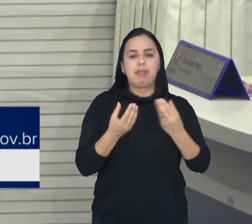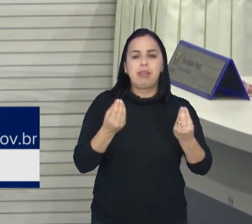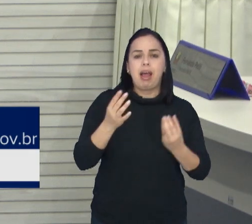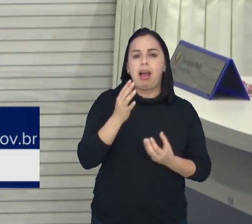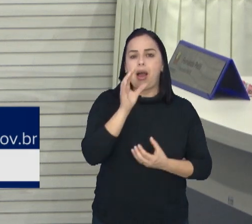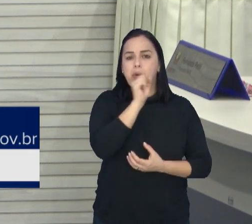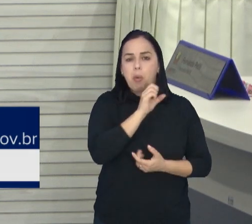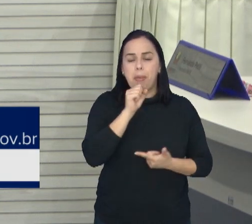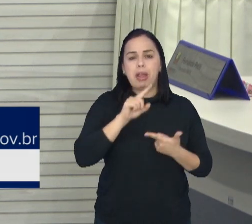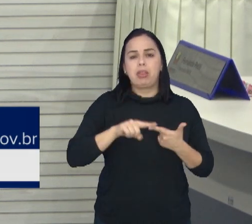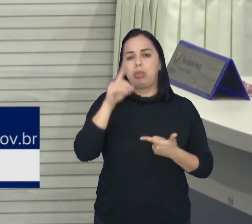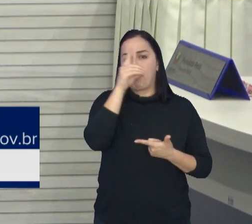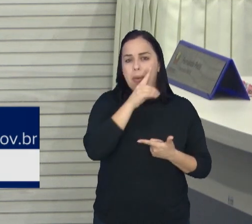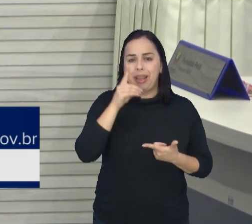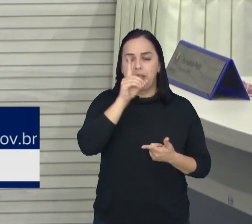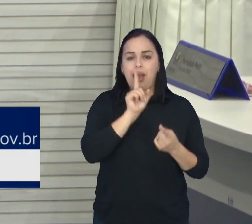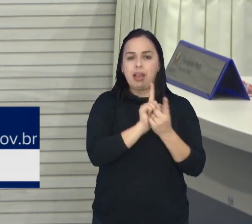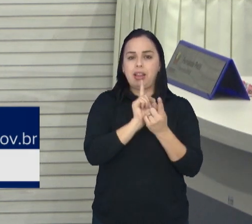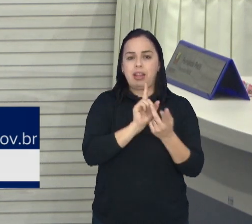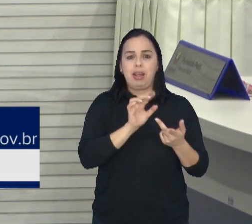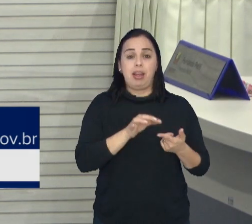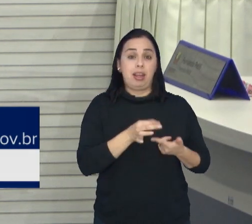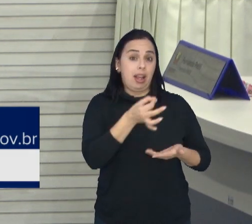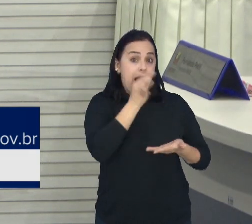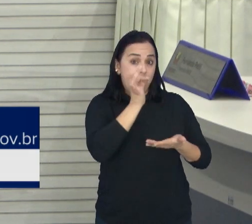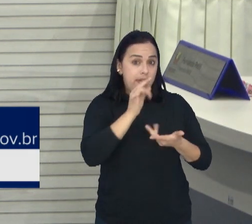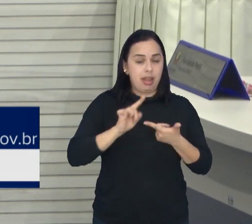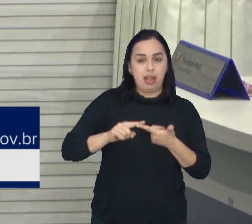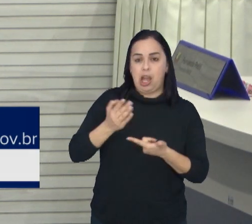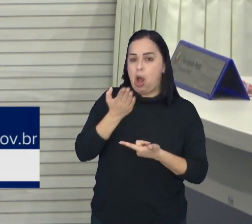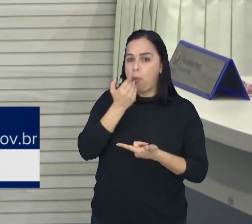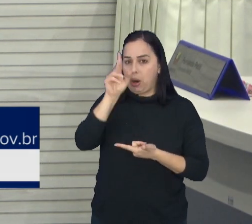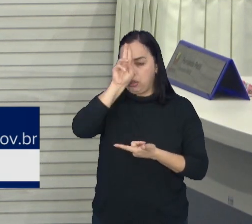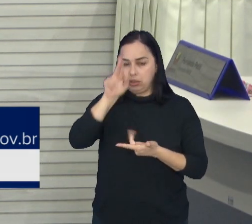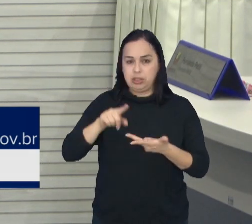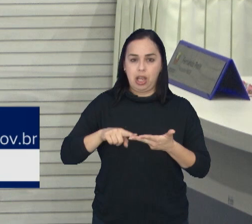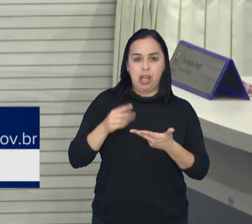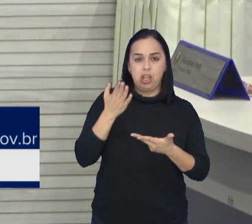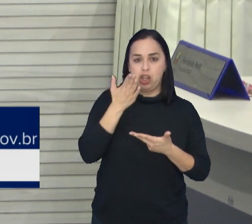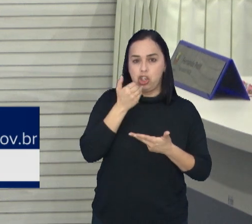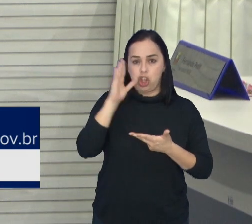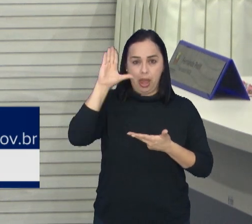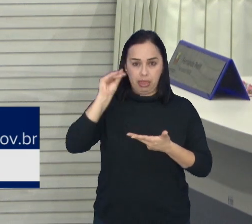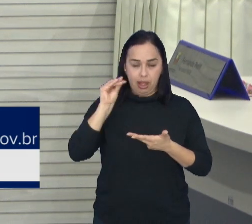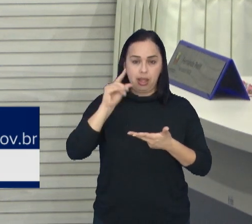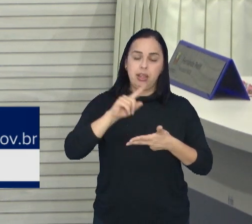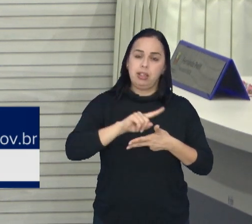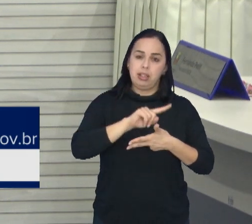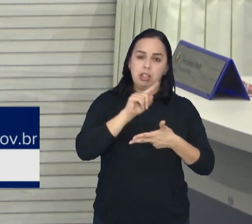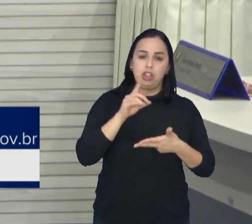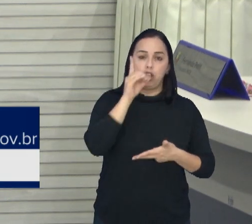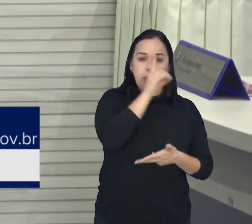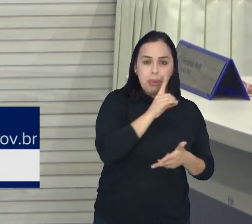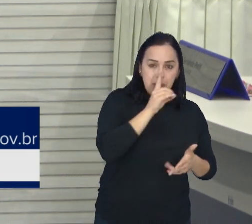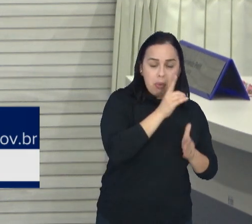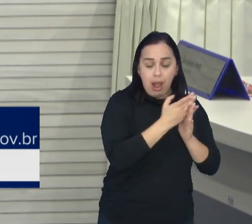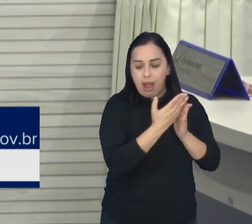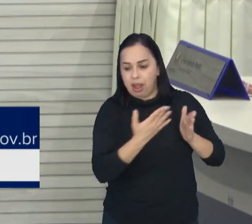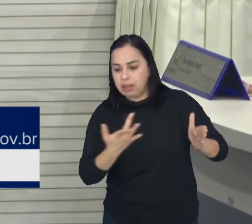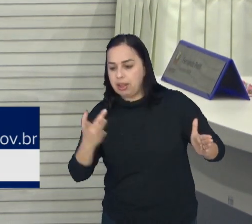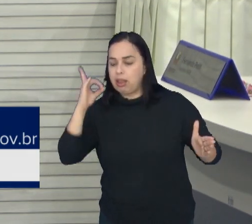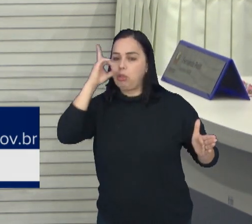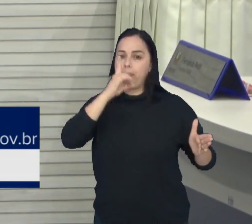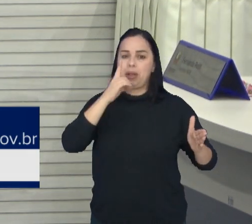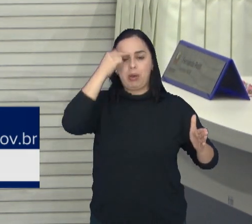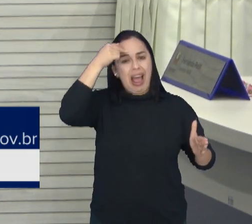a domingo, atendendo café, almoço e janta. E aí, a domingo, esse serviço possa ser oferecido